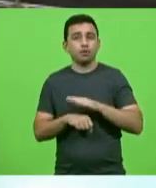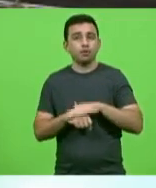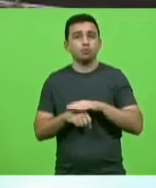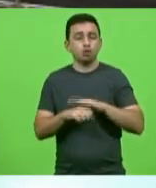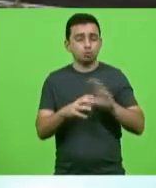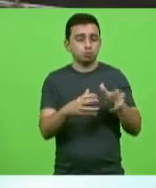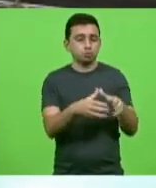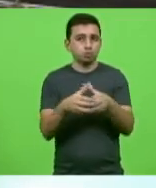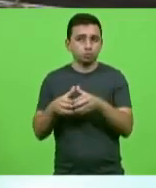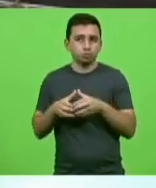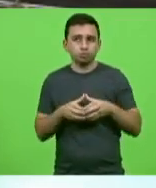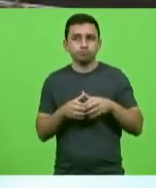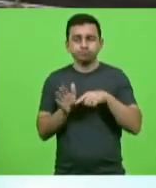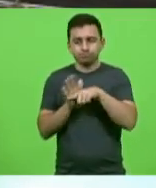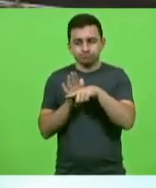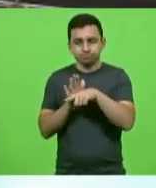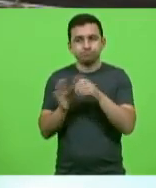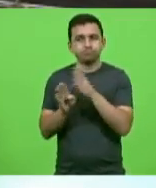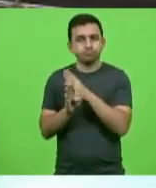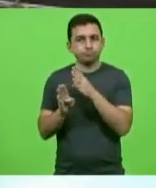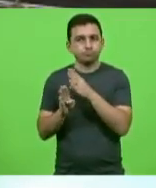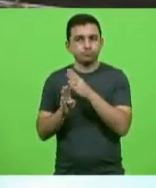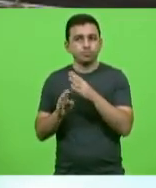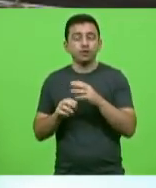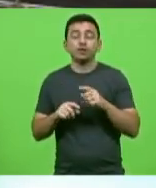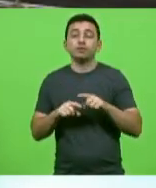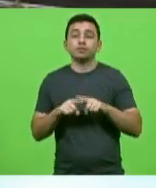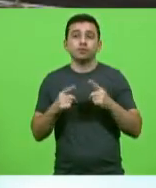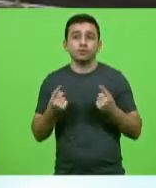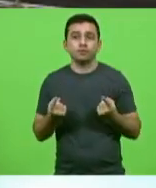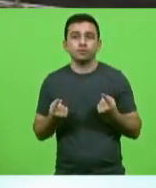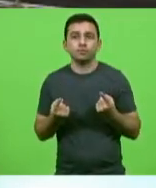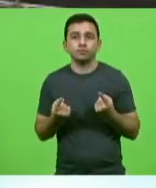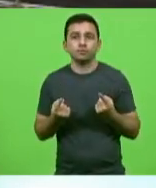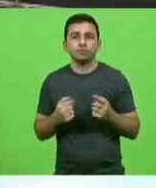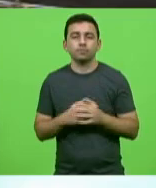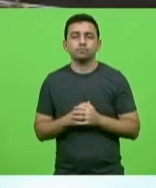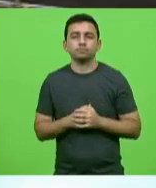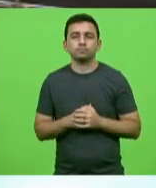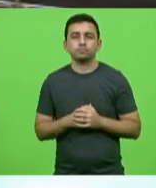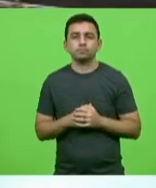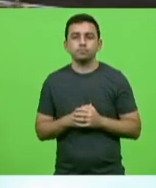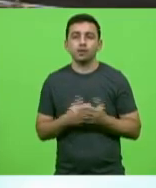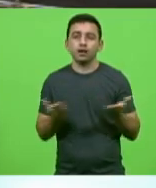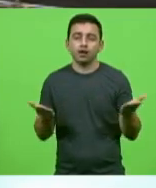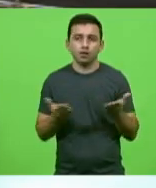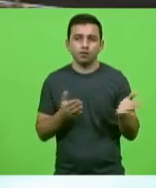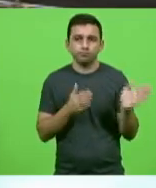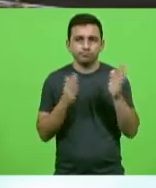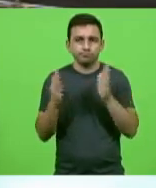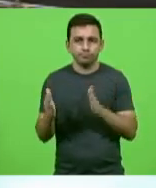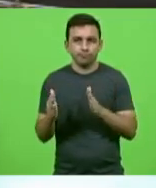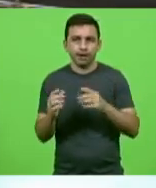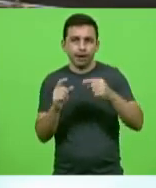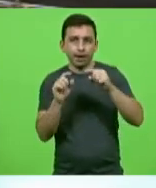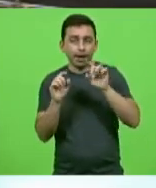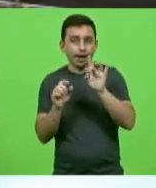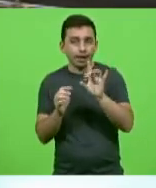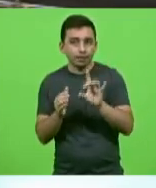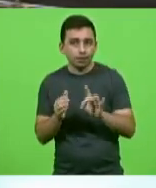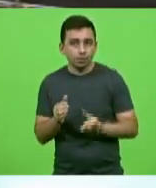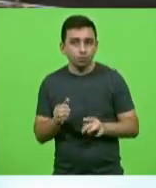desses órgãos investigativos cortana passear se a análise de cada fato